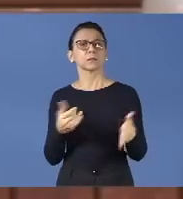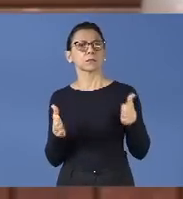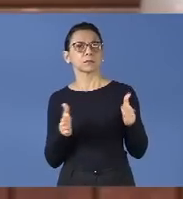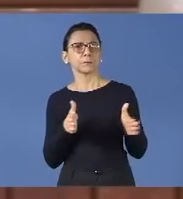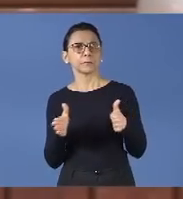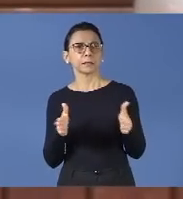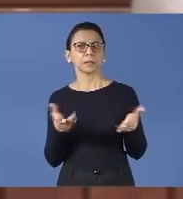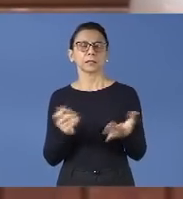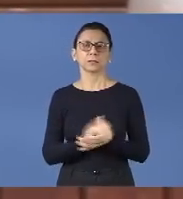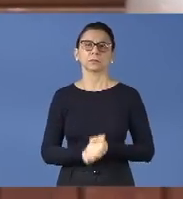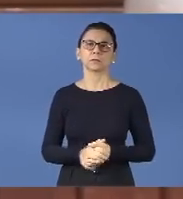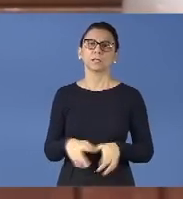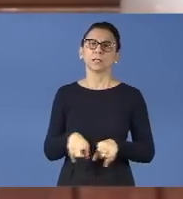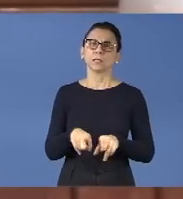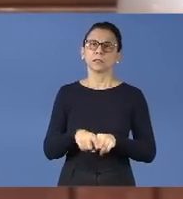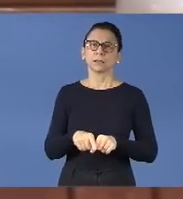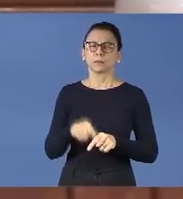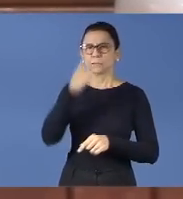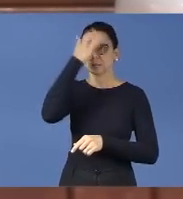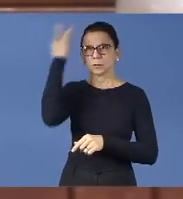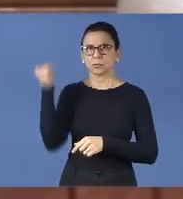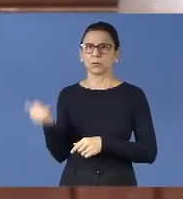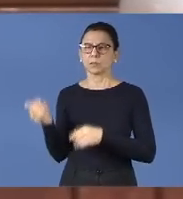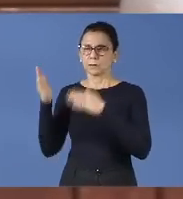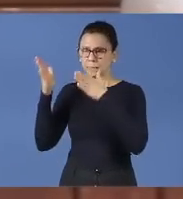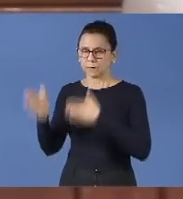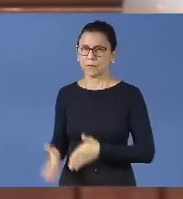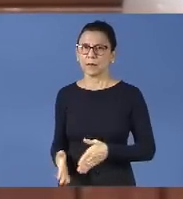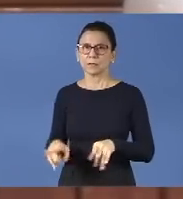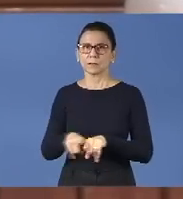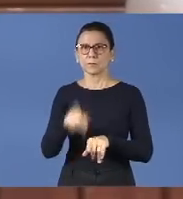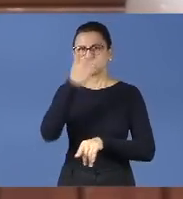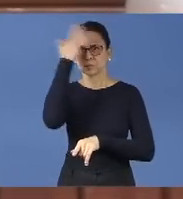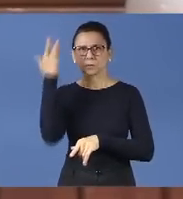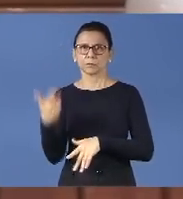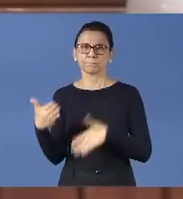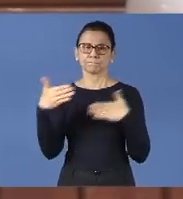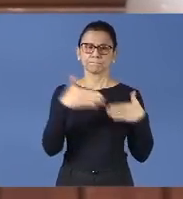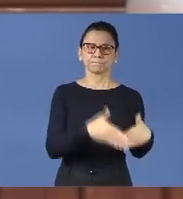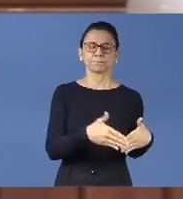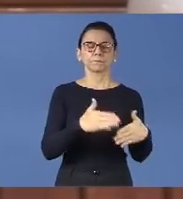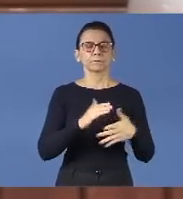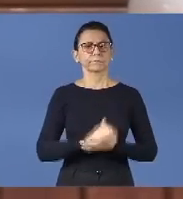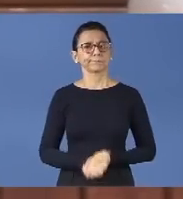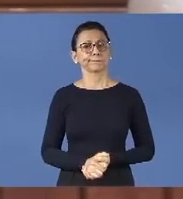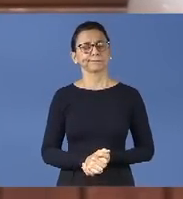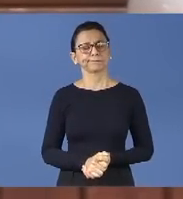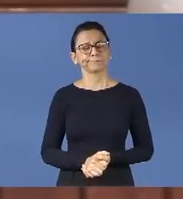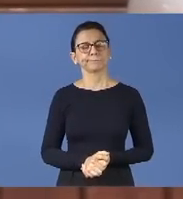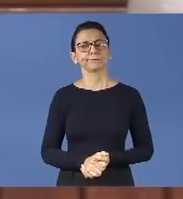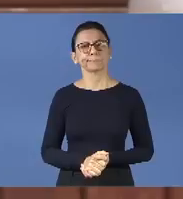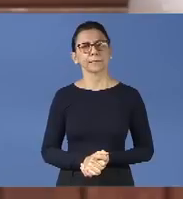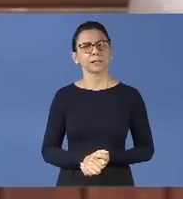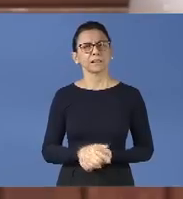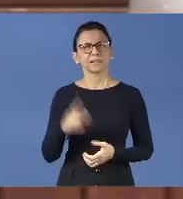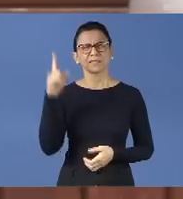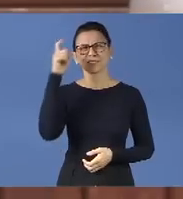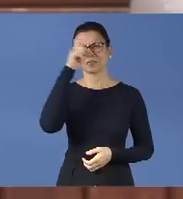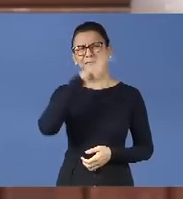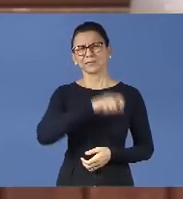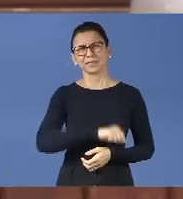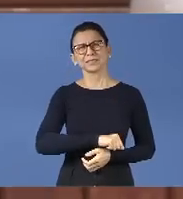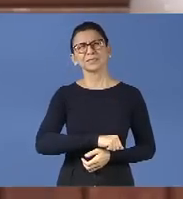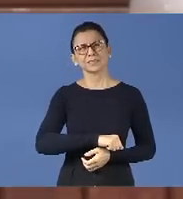a infidelidade e tem a fidelidade. Meus irmãos, é muito ruim, depois de tanta